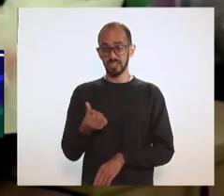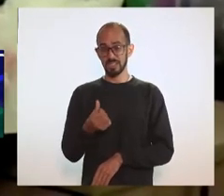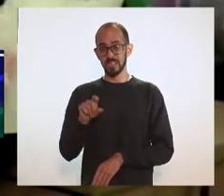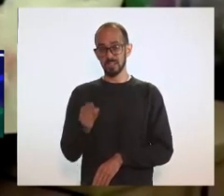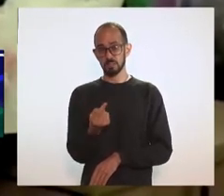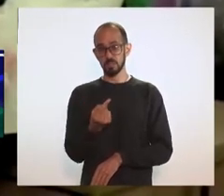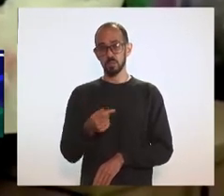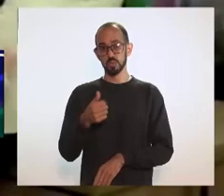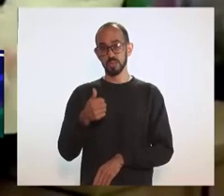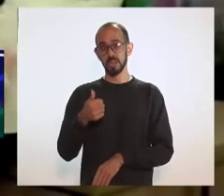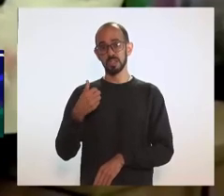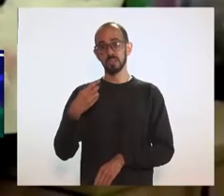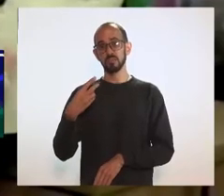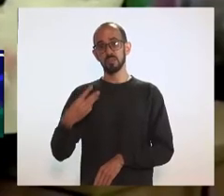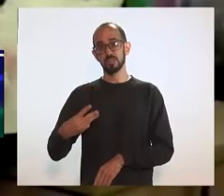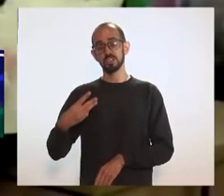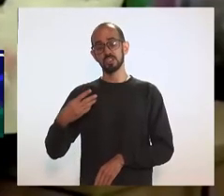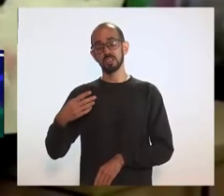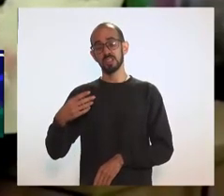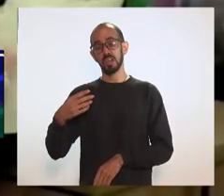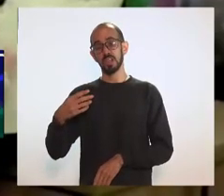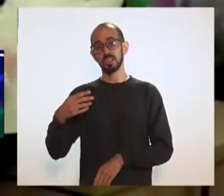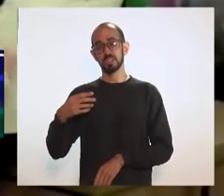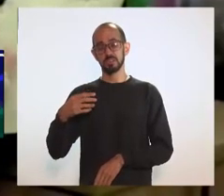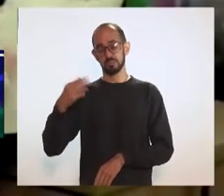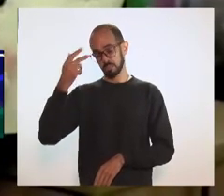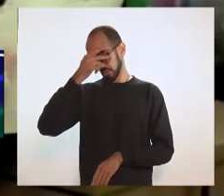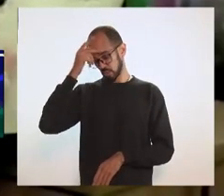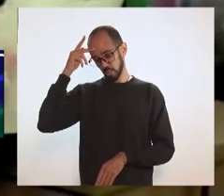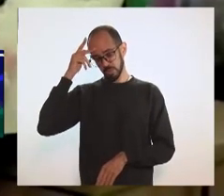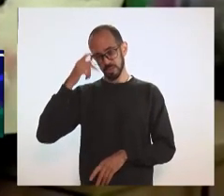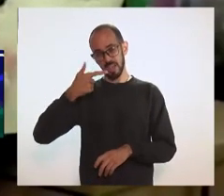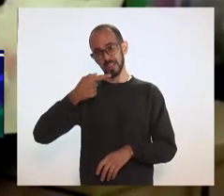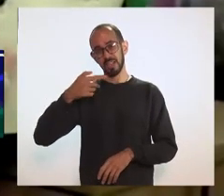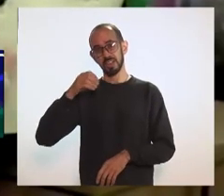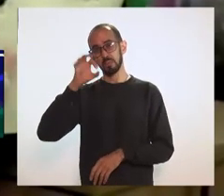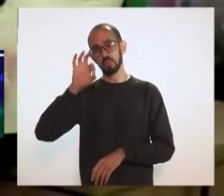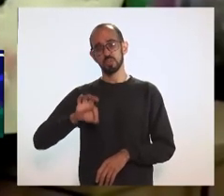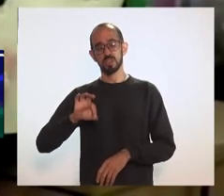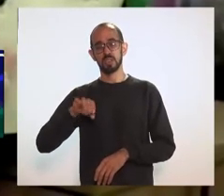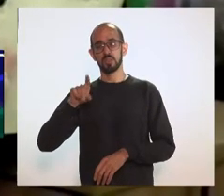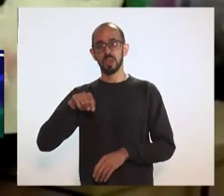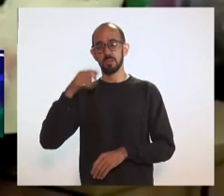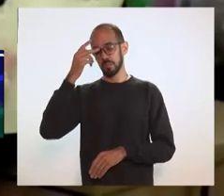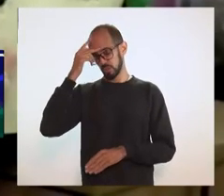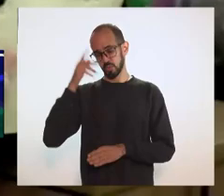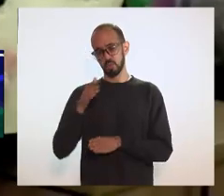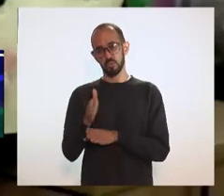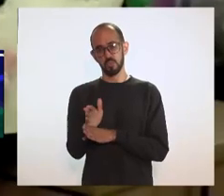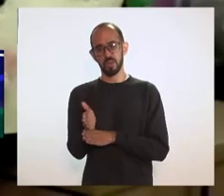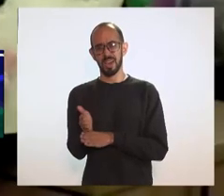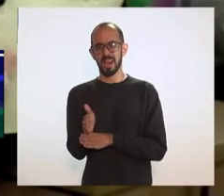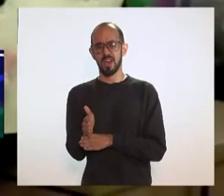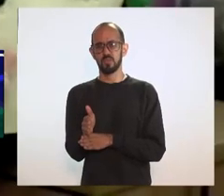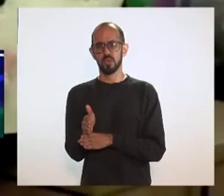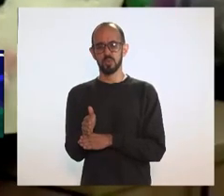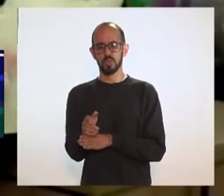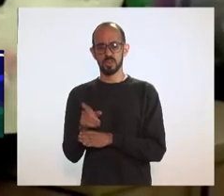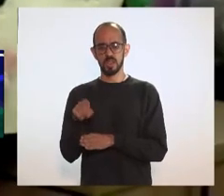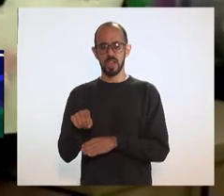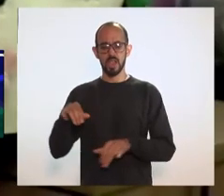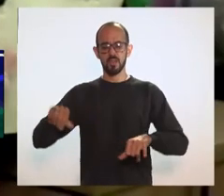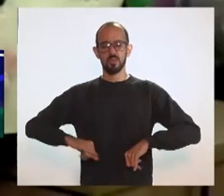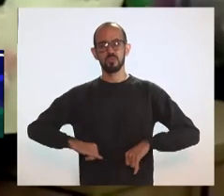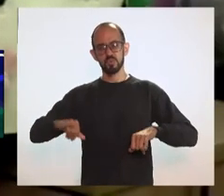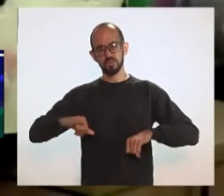123 mil casos de estupro, 70% foi estupro de vulneráveis. Vítimas menores de 14